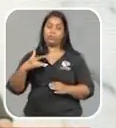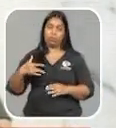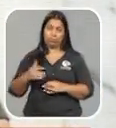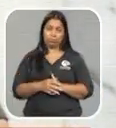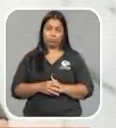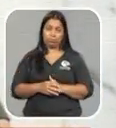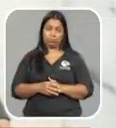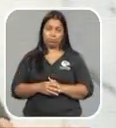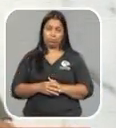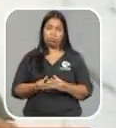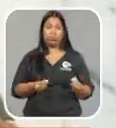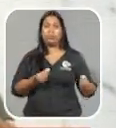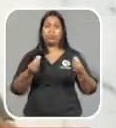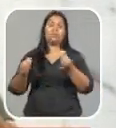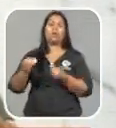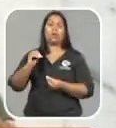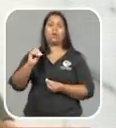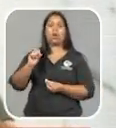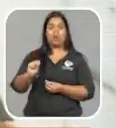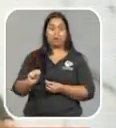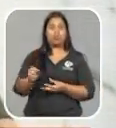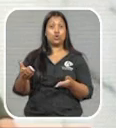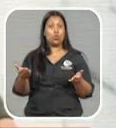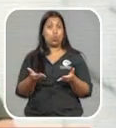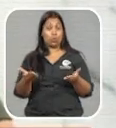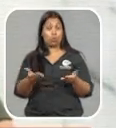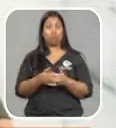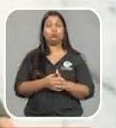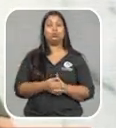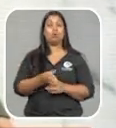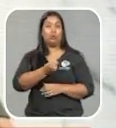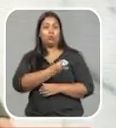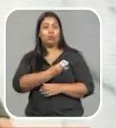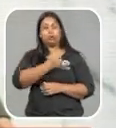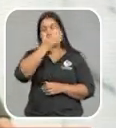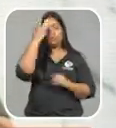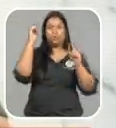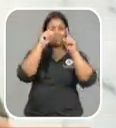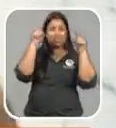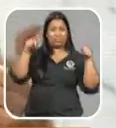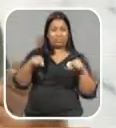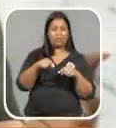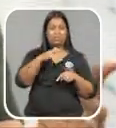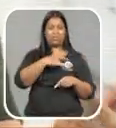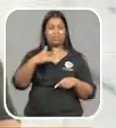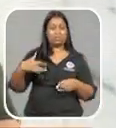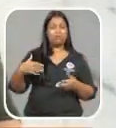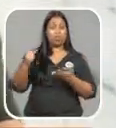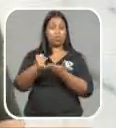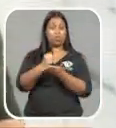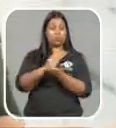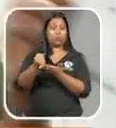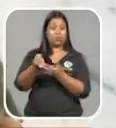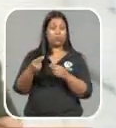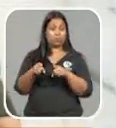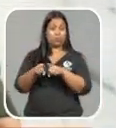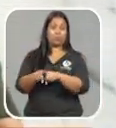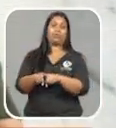que hoje o número de servidores da saúde contratado por convênio é maior do que o número de